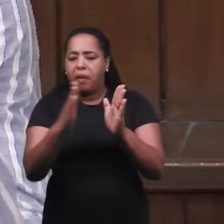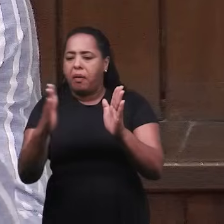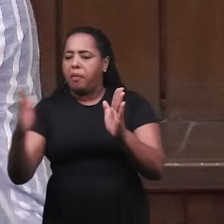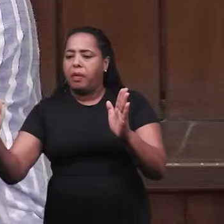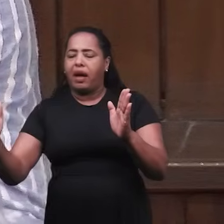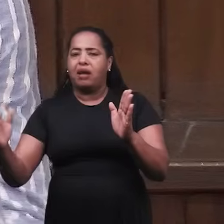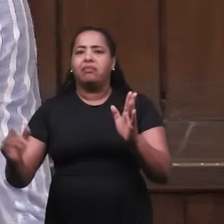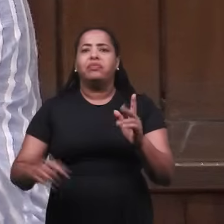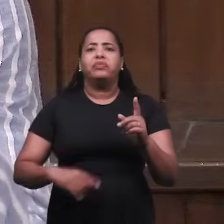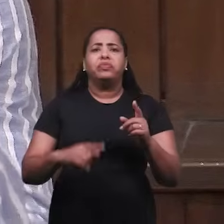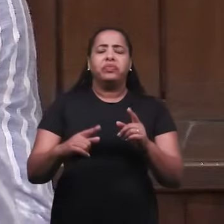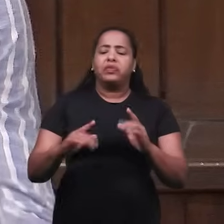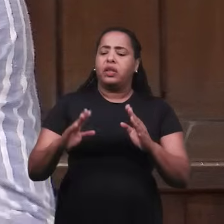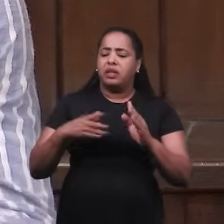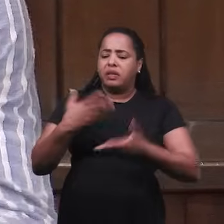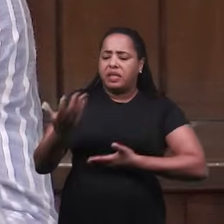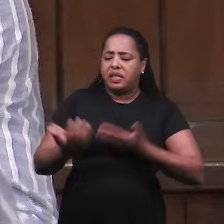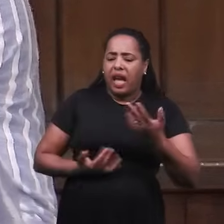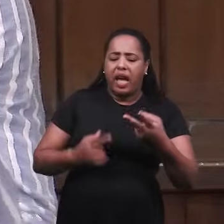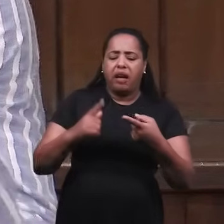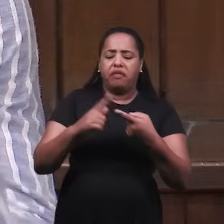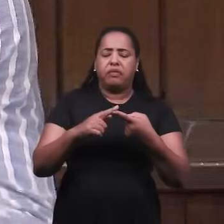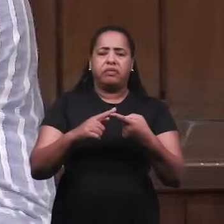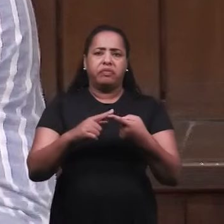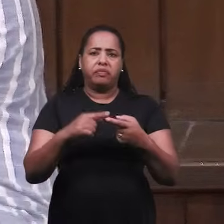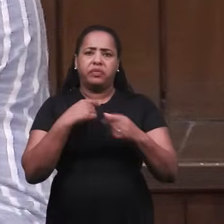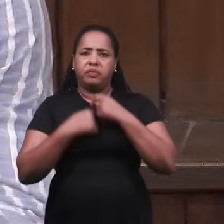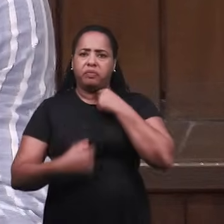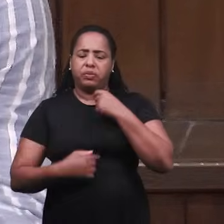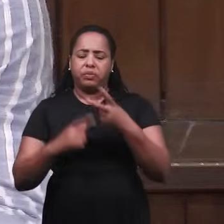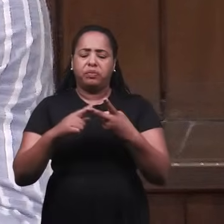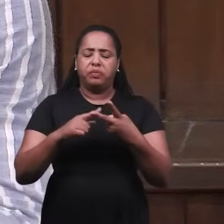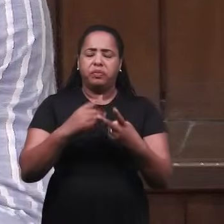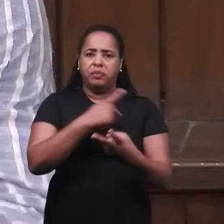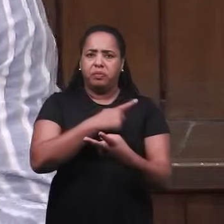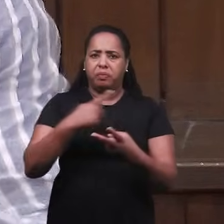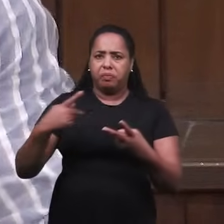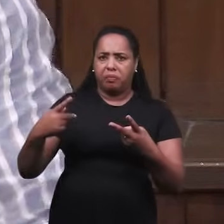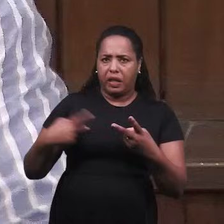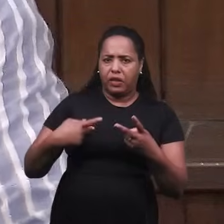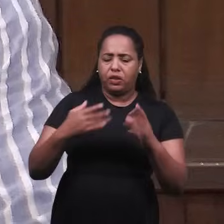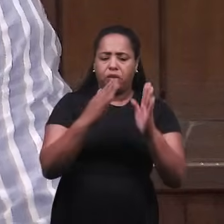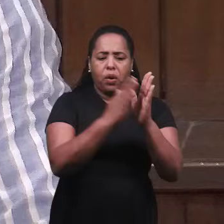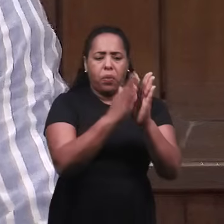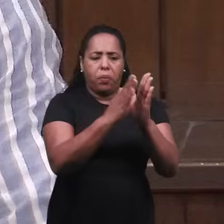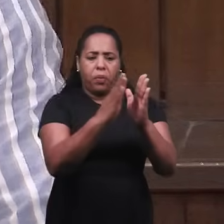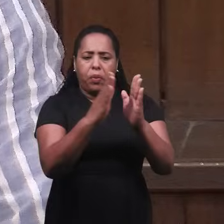pastores, nós recebemos o mesmo ensino, ou seja, de forma